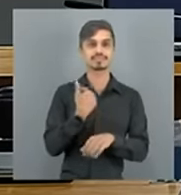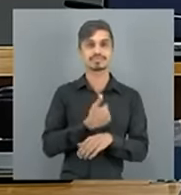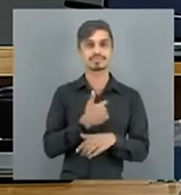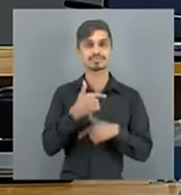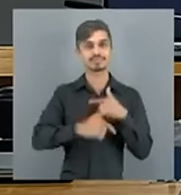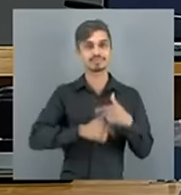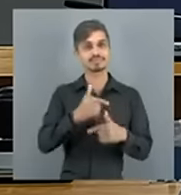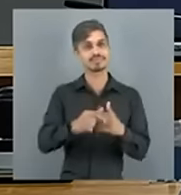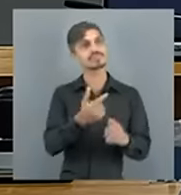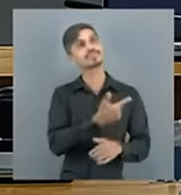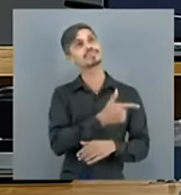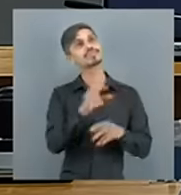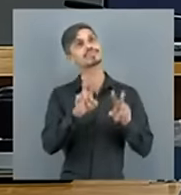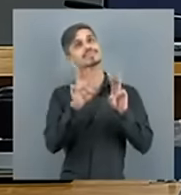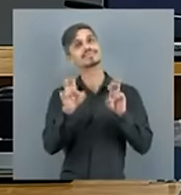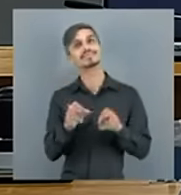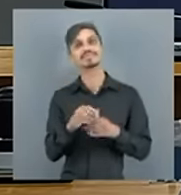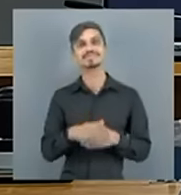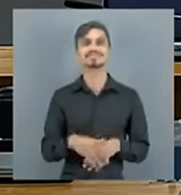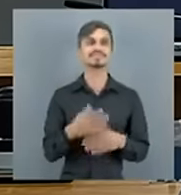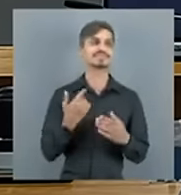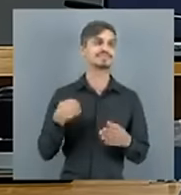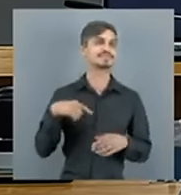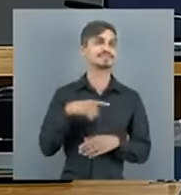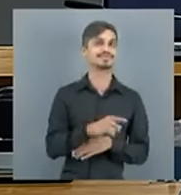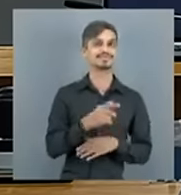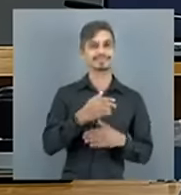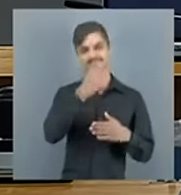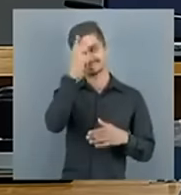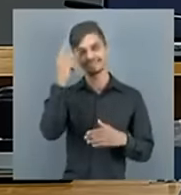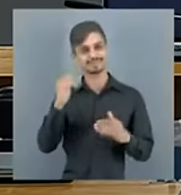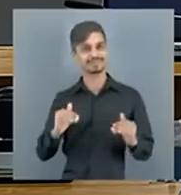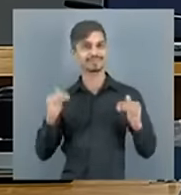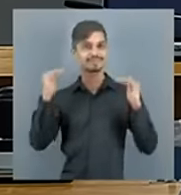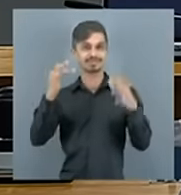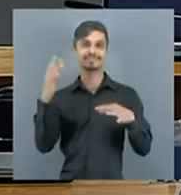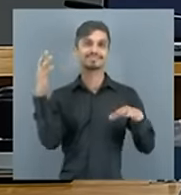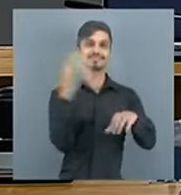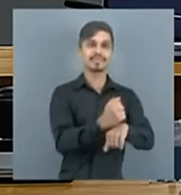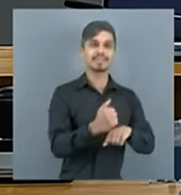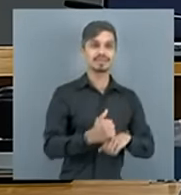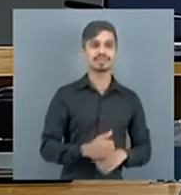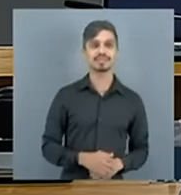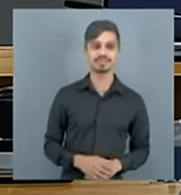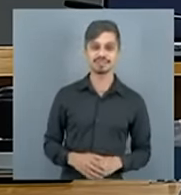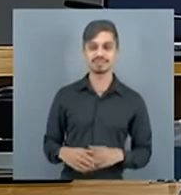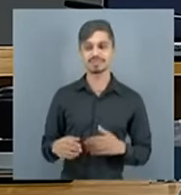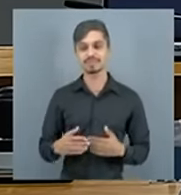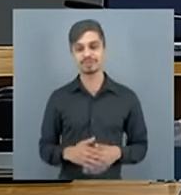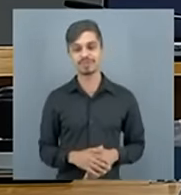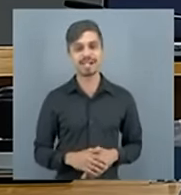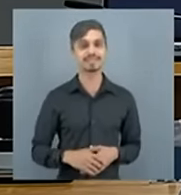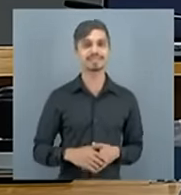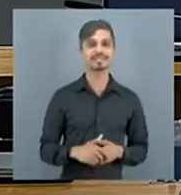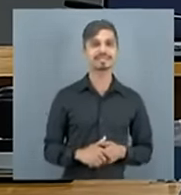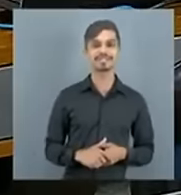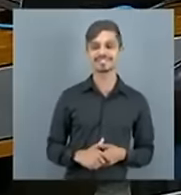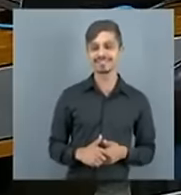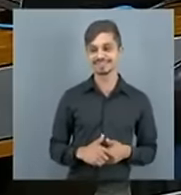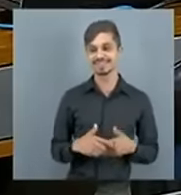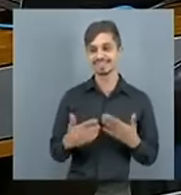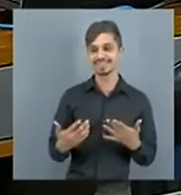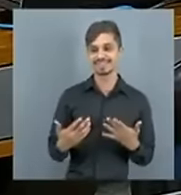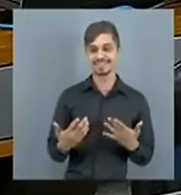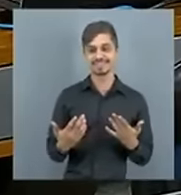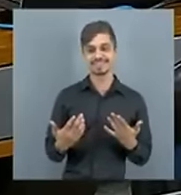De outras questões, né? Nós não vamos aí como autoridades para... De forma alguma, o interesse é que a gente possa ter um encontro